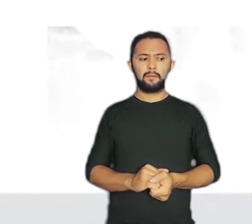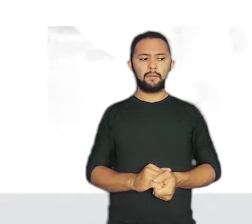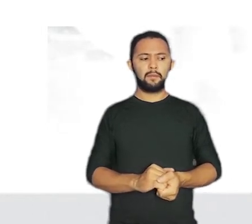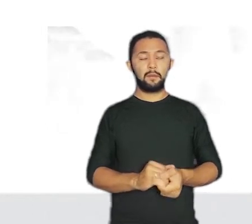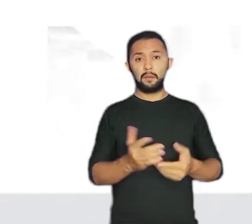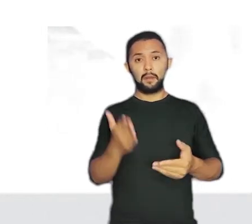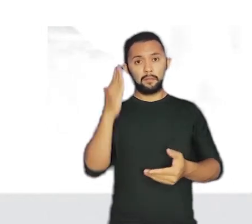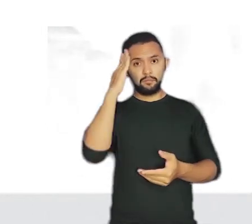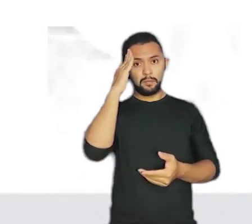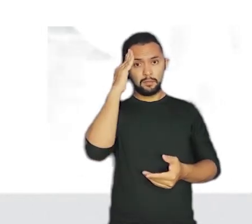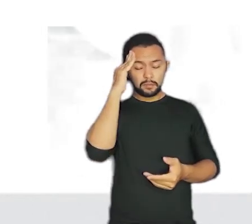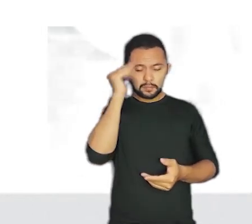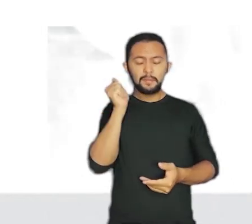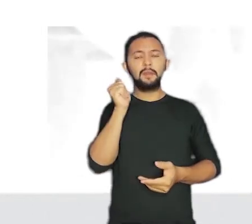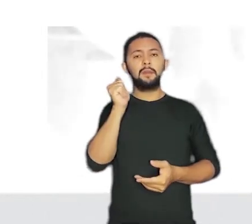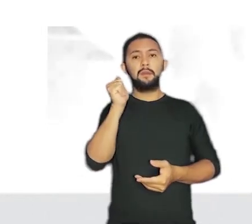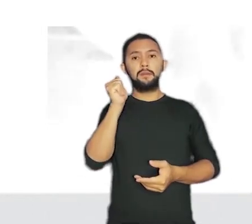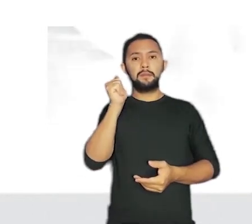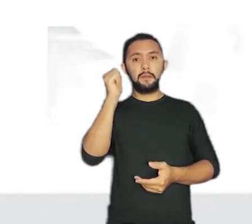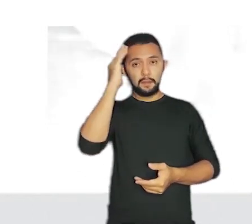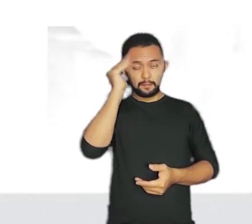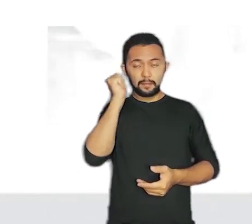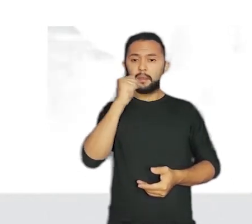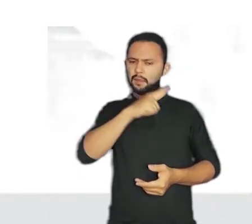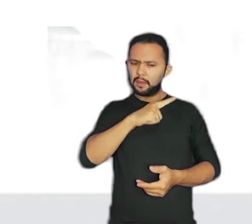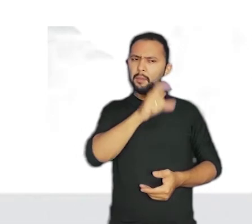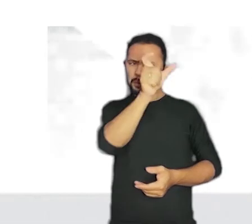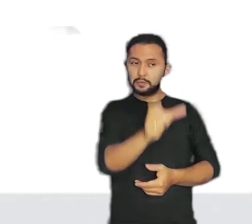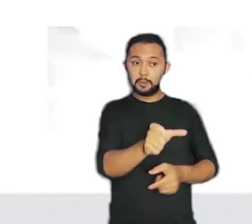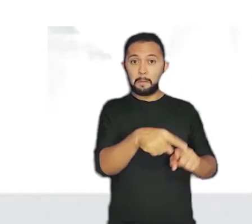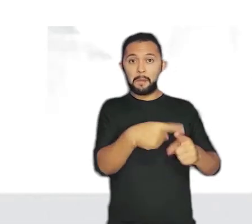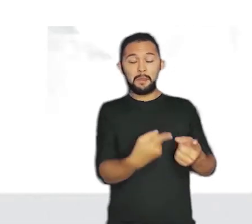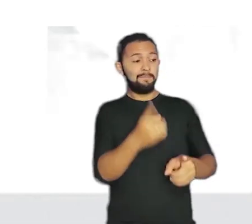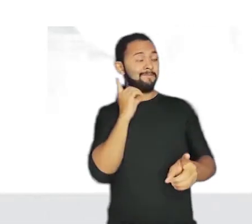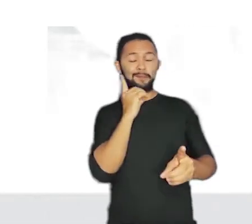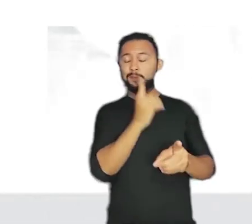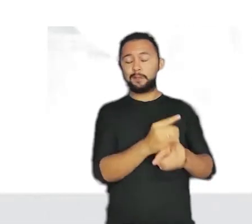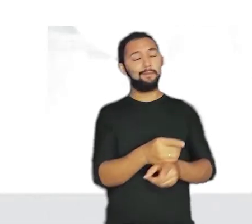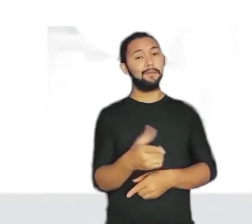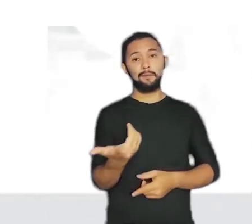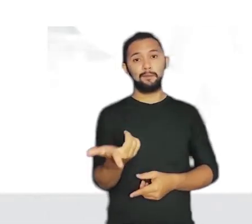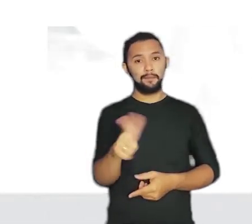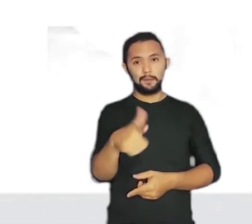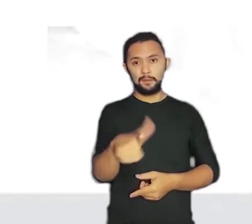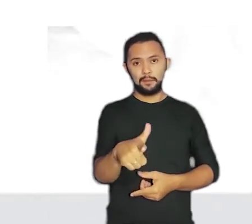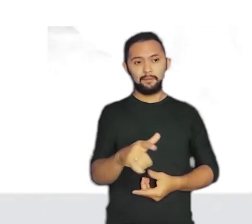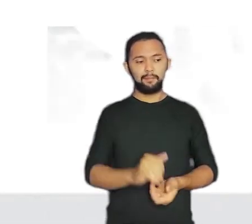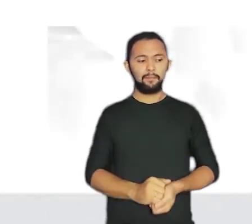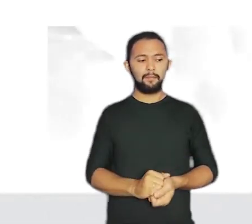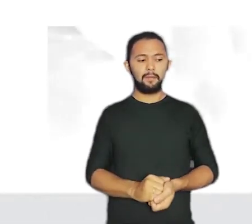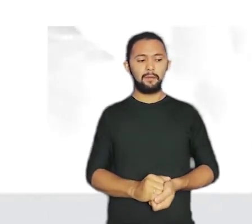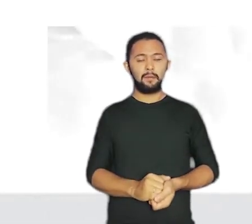aquele que eu sei que alguém está praticando ou recebendo uma ação, mas eu não consigo identificar certamente quem é. E tem um